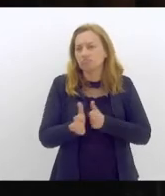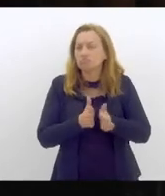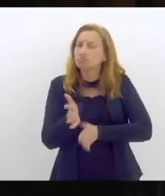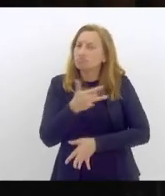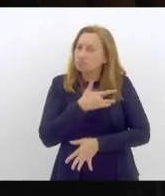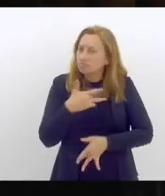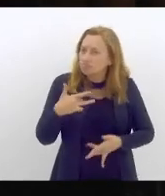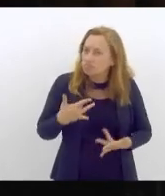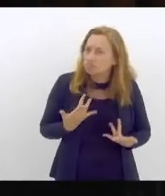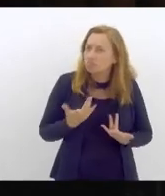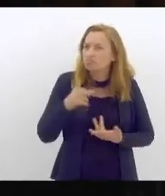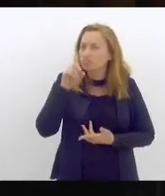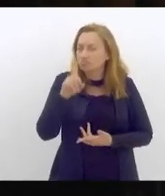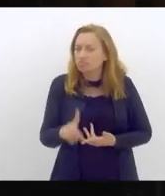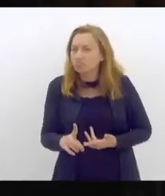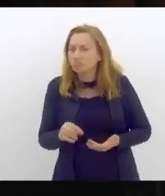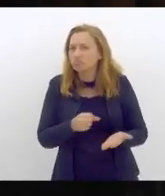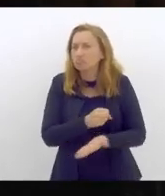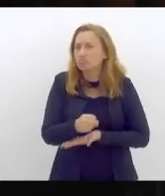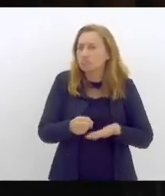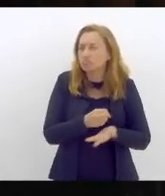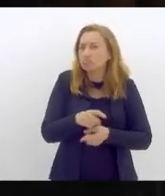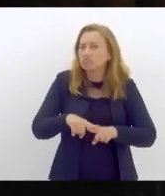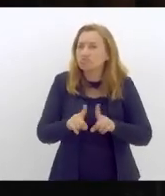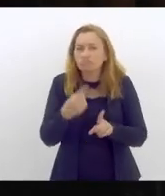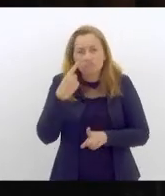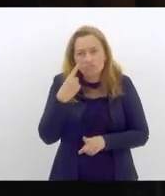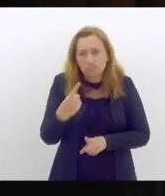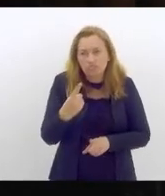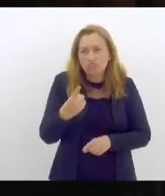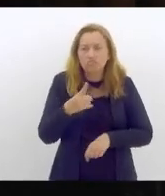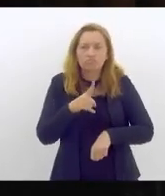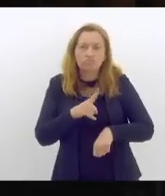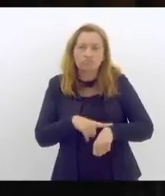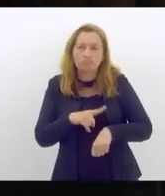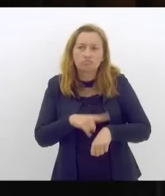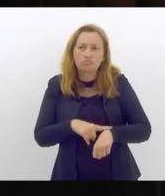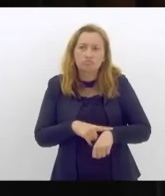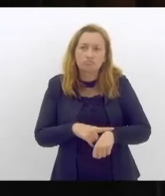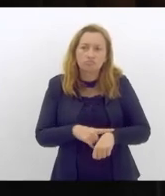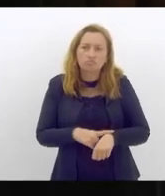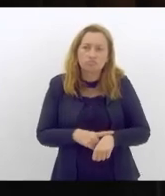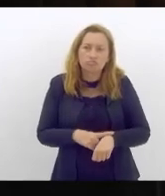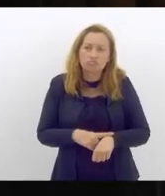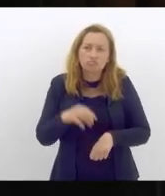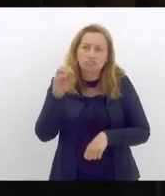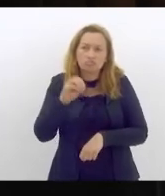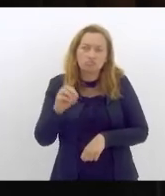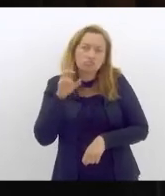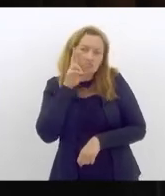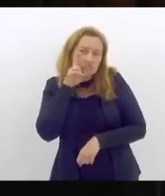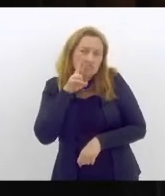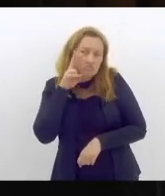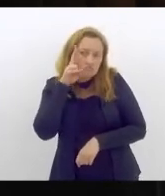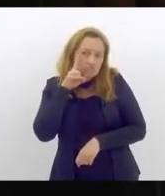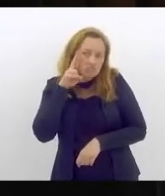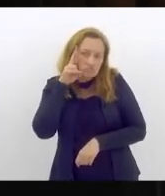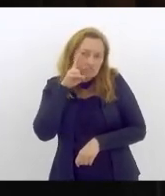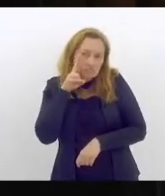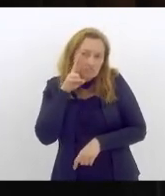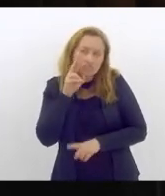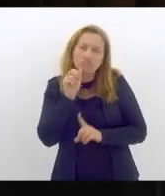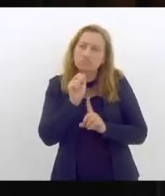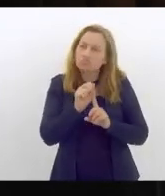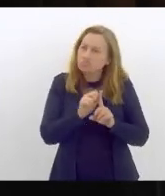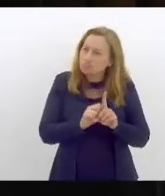saúde acesso à direito mais básico mas a gente vê nesse momento onde estamos no Outubro Rosa né num